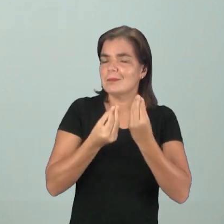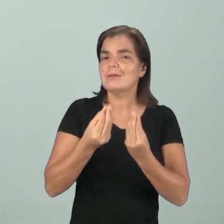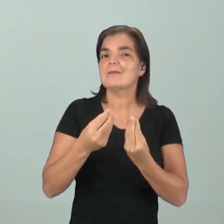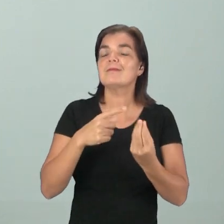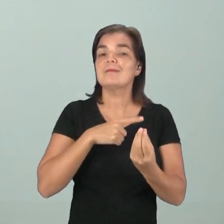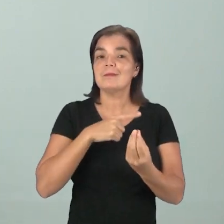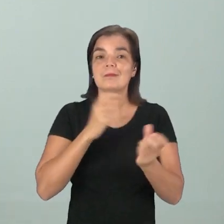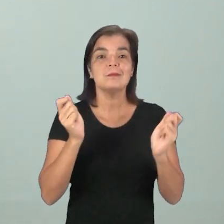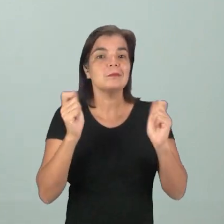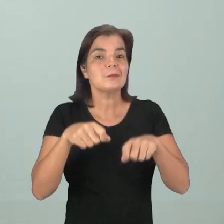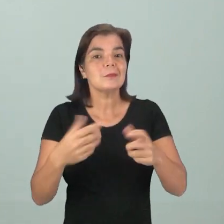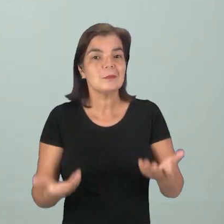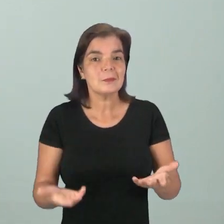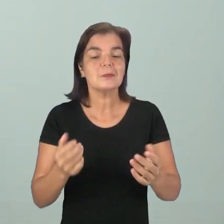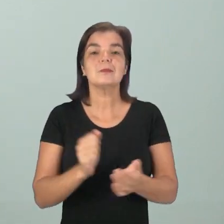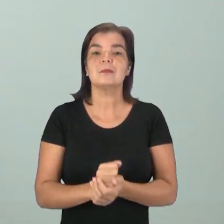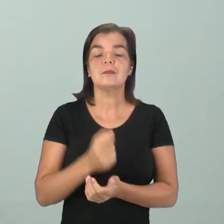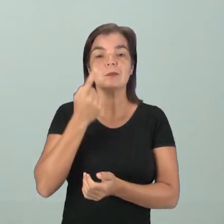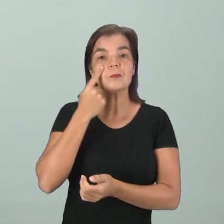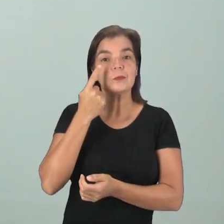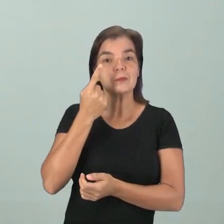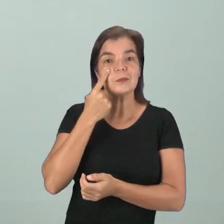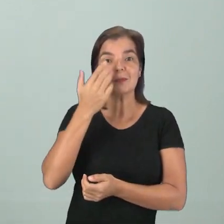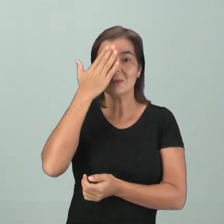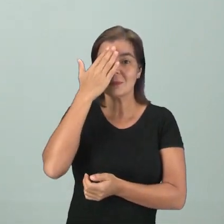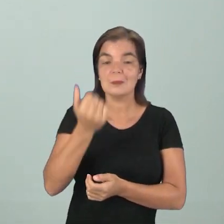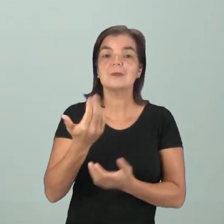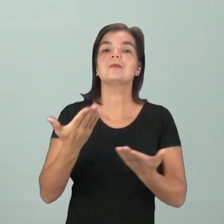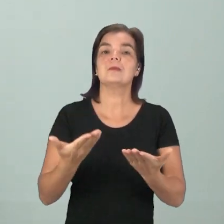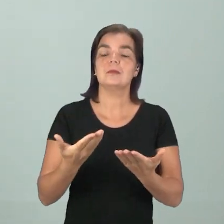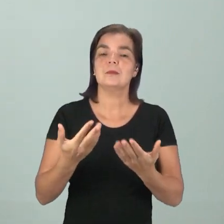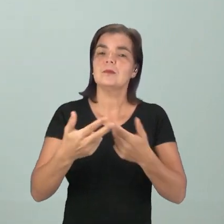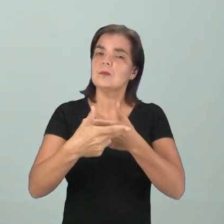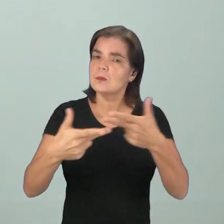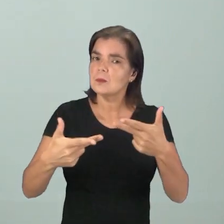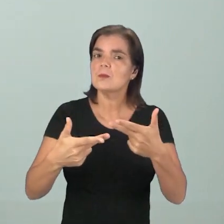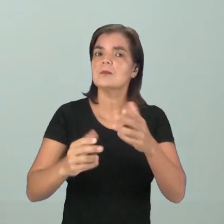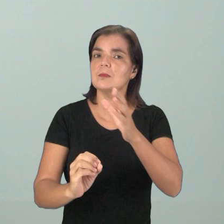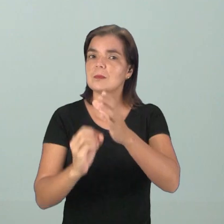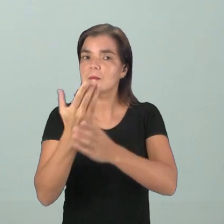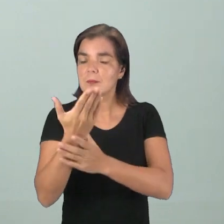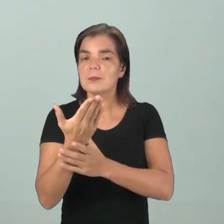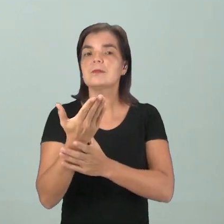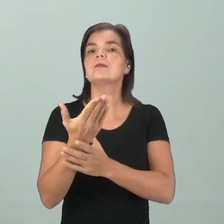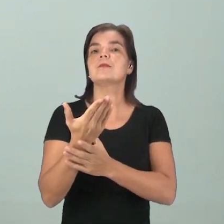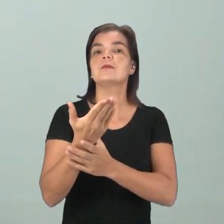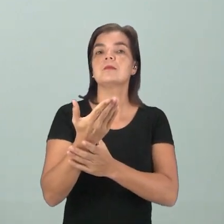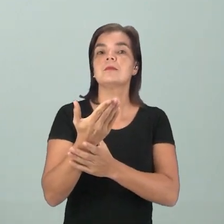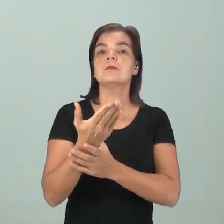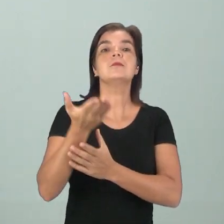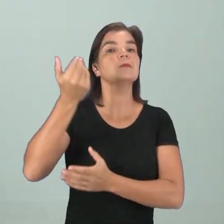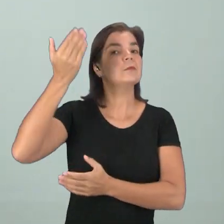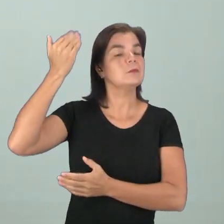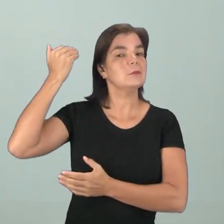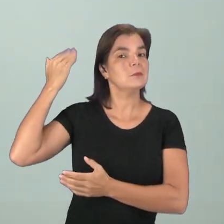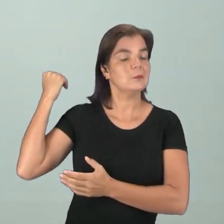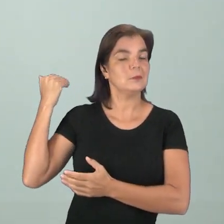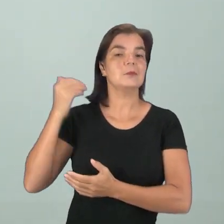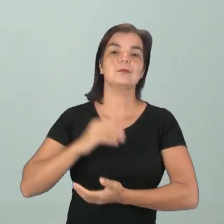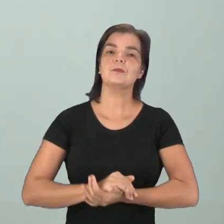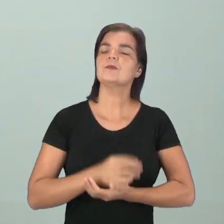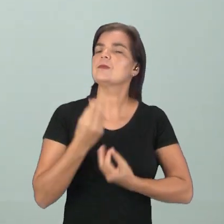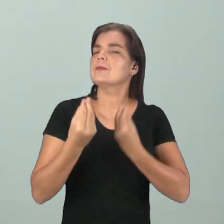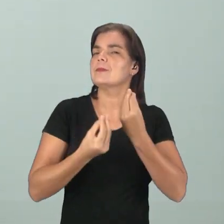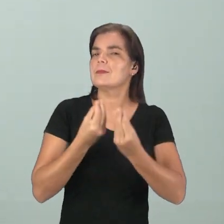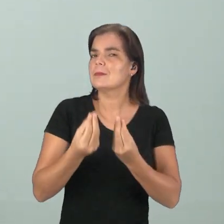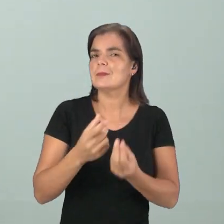tem essa possibilidade de acessar determinados fatos, acontecimentos históricos